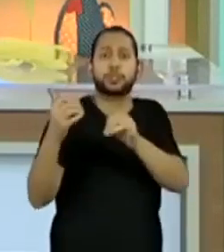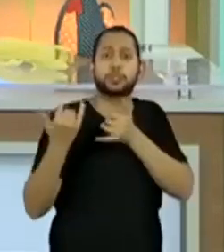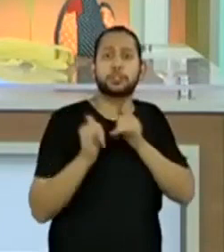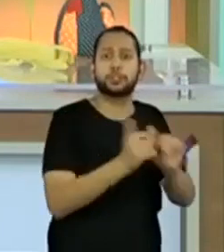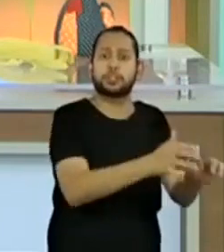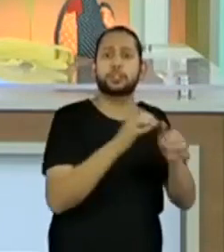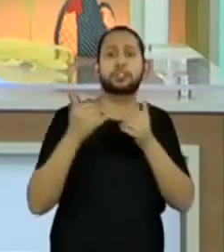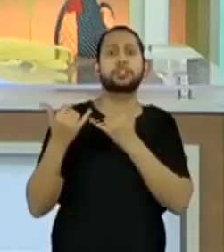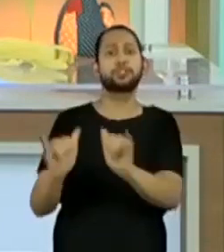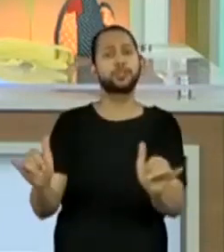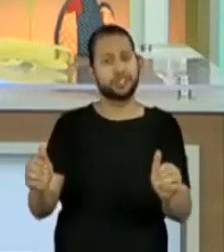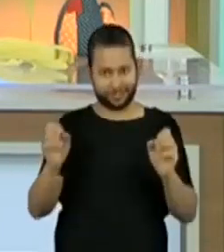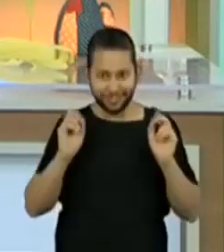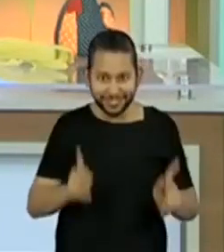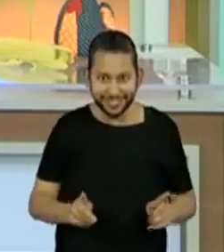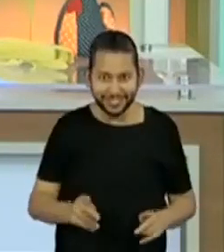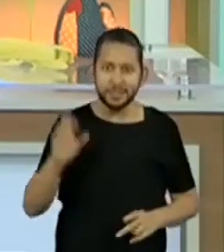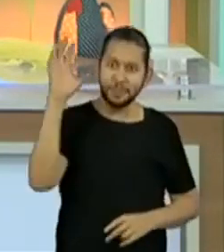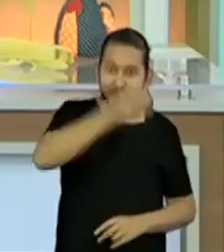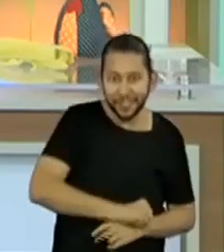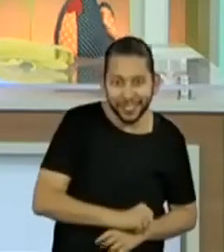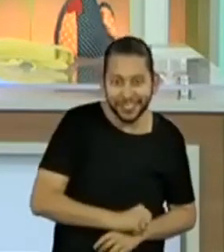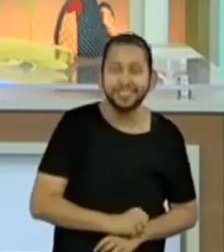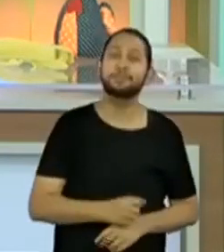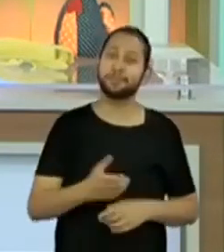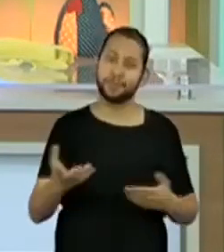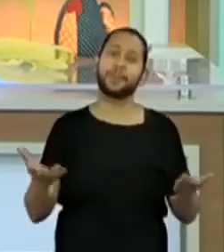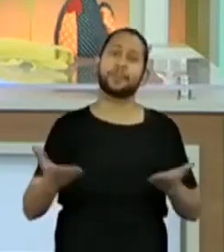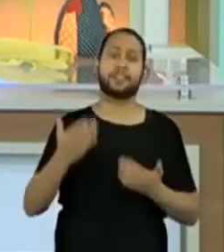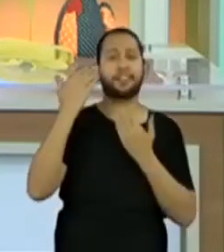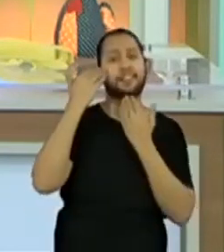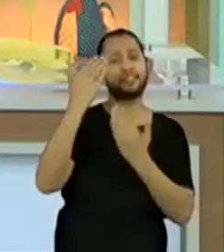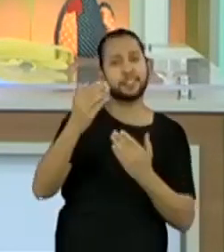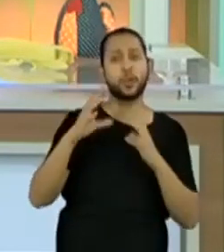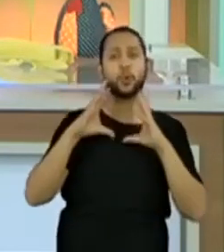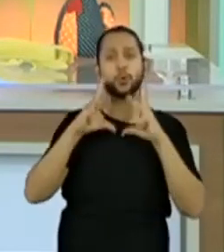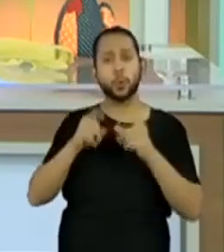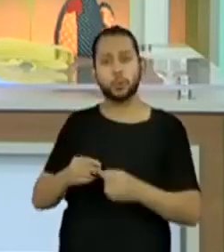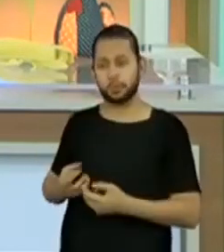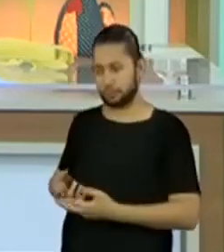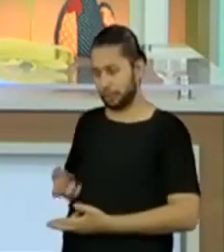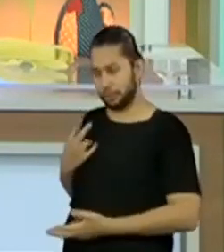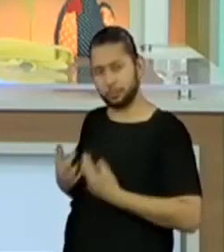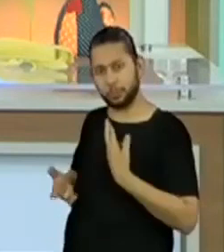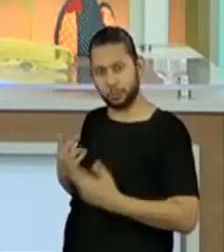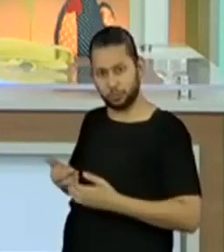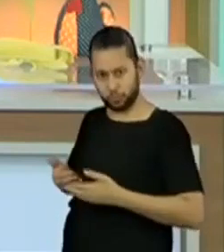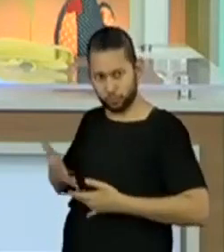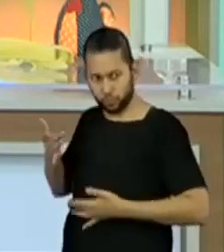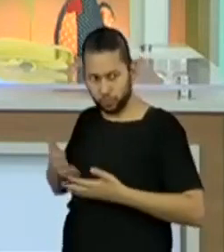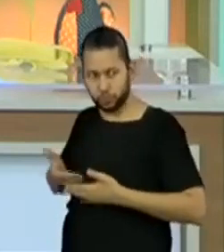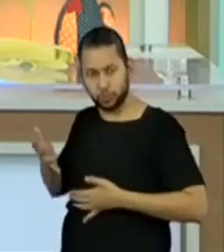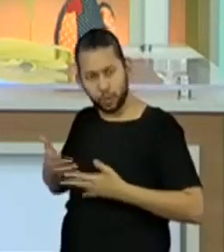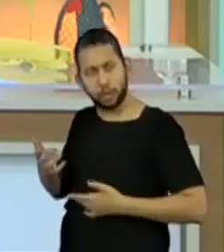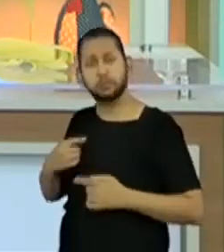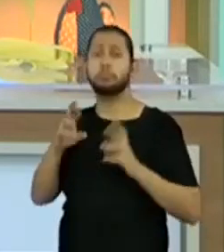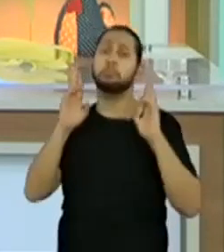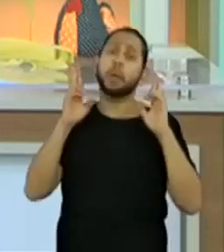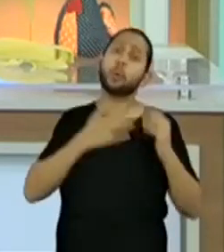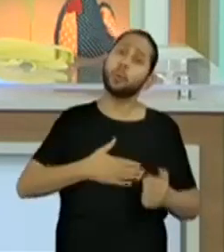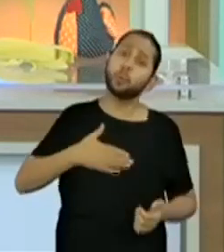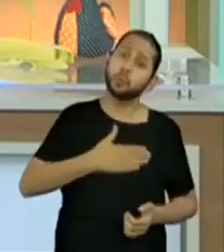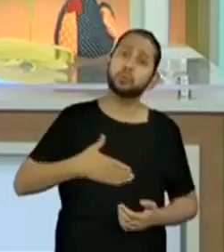quero agradecer todos vocês as participações através do chat. Espero que vocês tenham